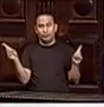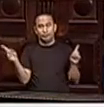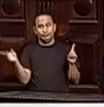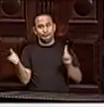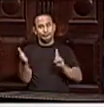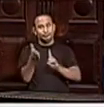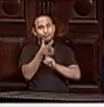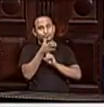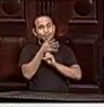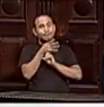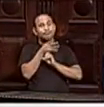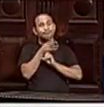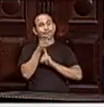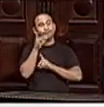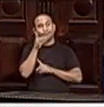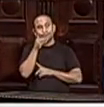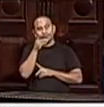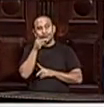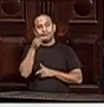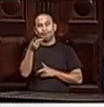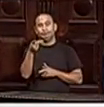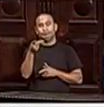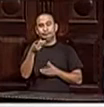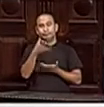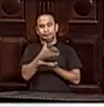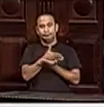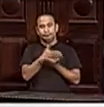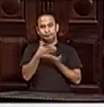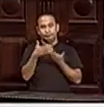desses parlamentares a partir